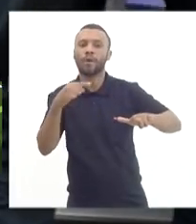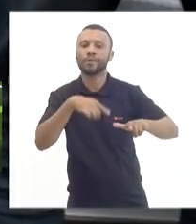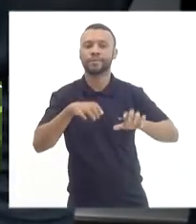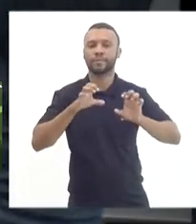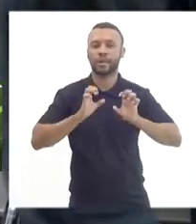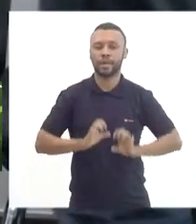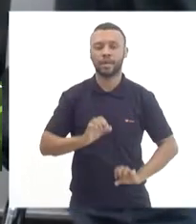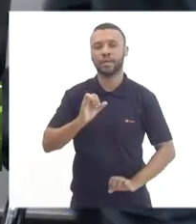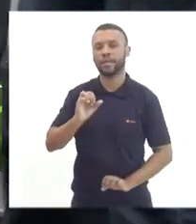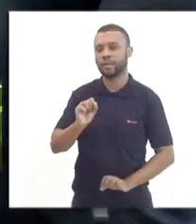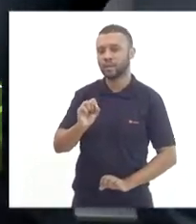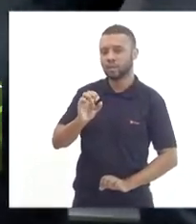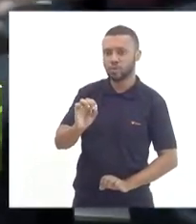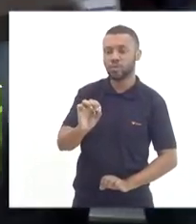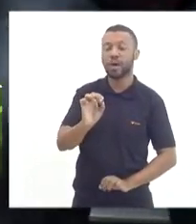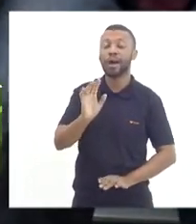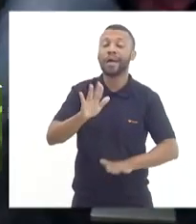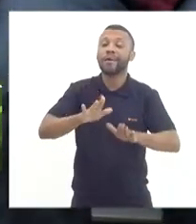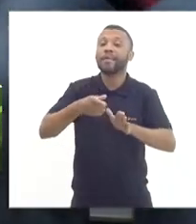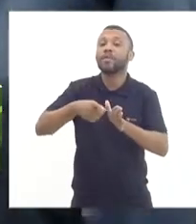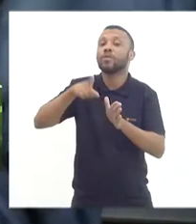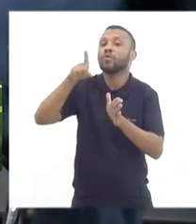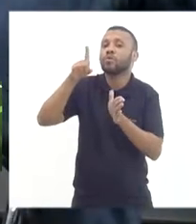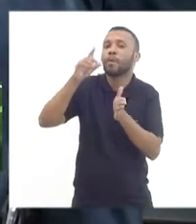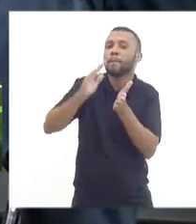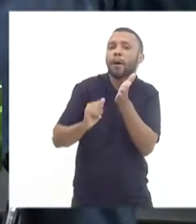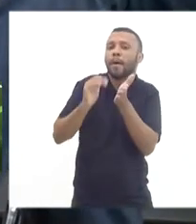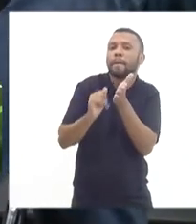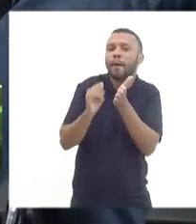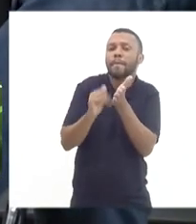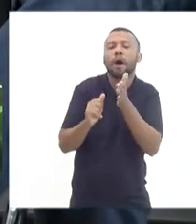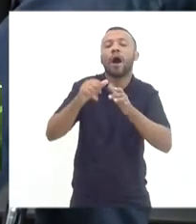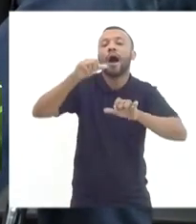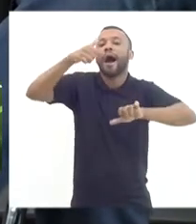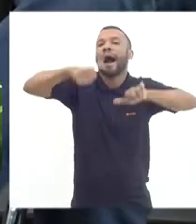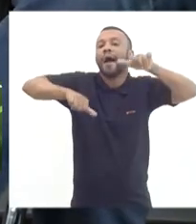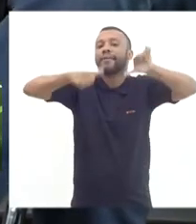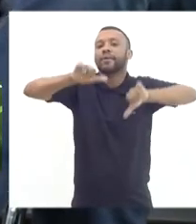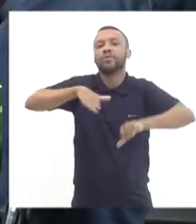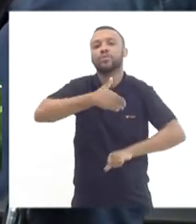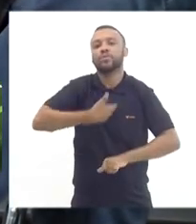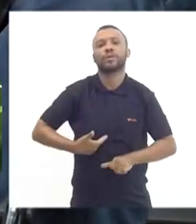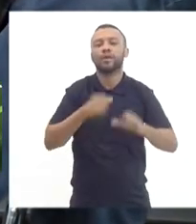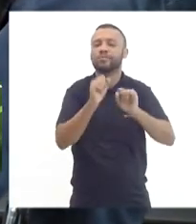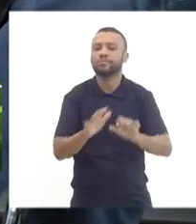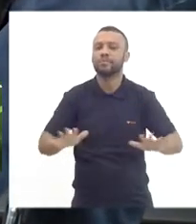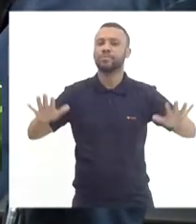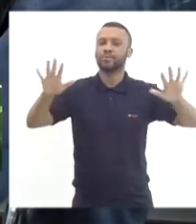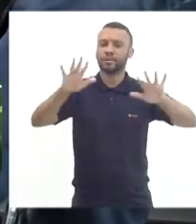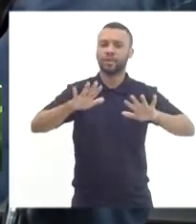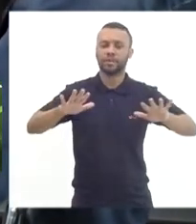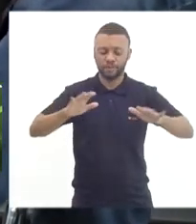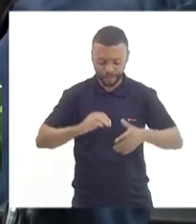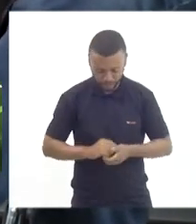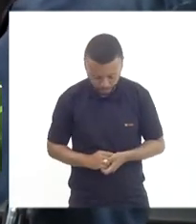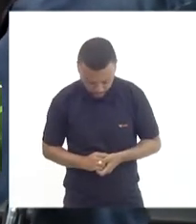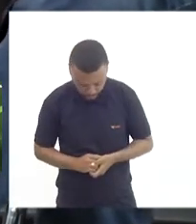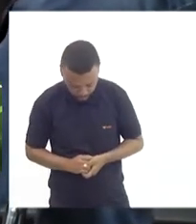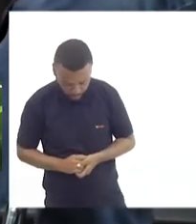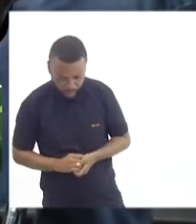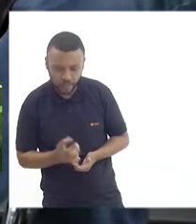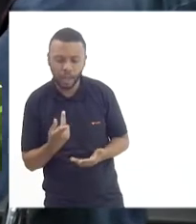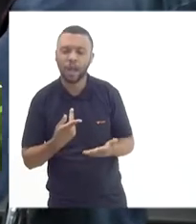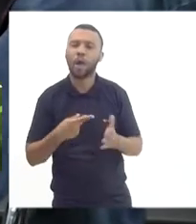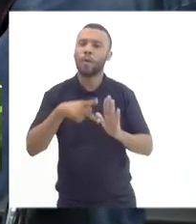linha do ISO, talvez suprimisse a avaliação do Estado como um todo. Eu li o